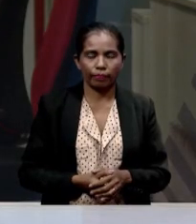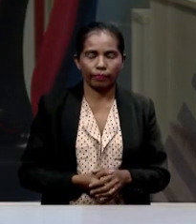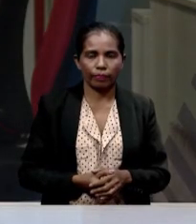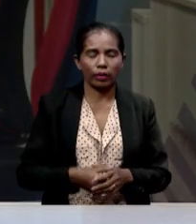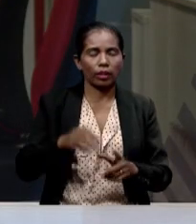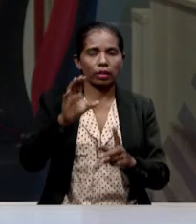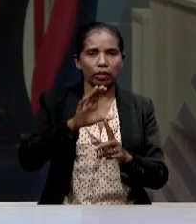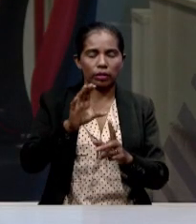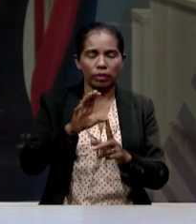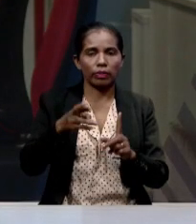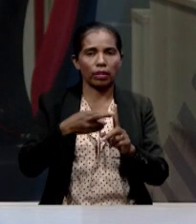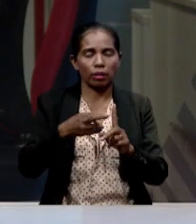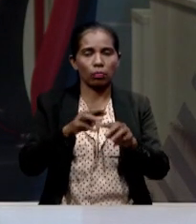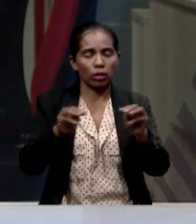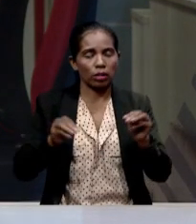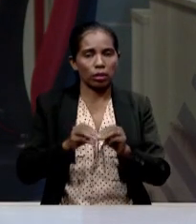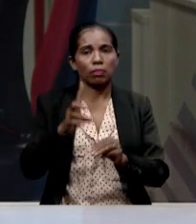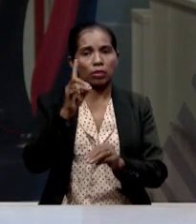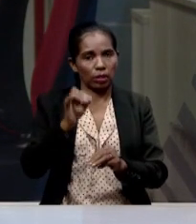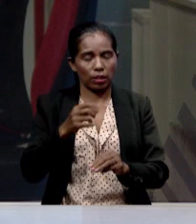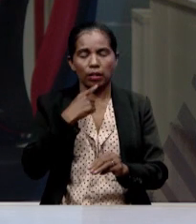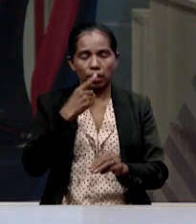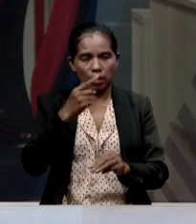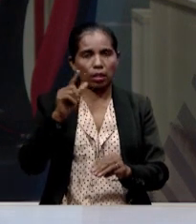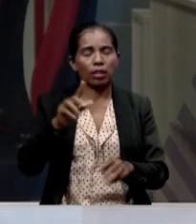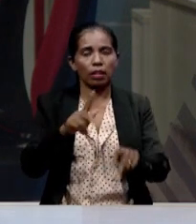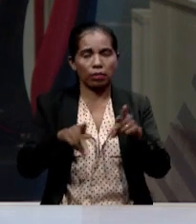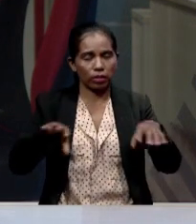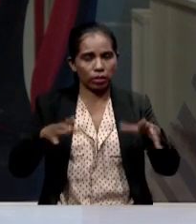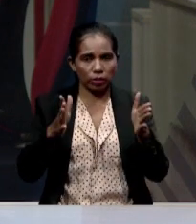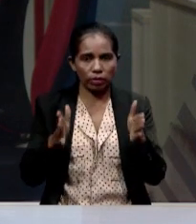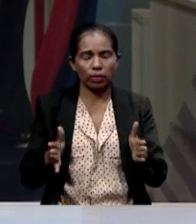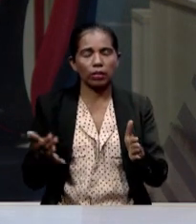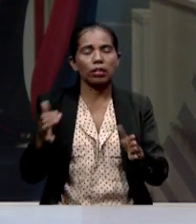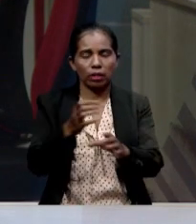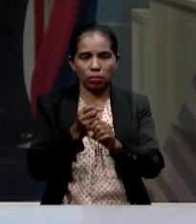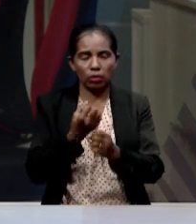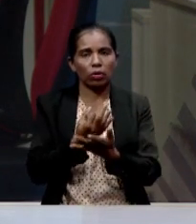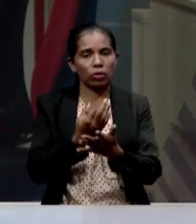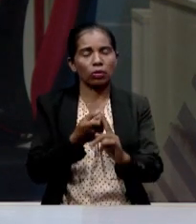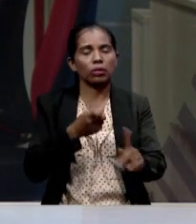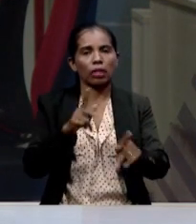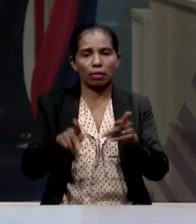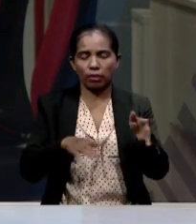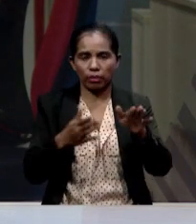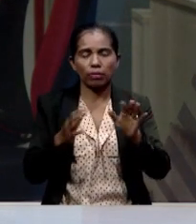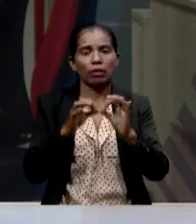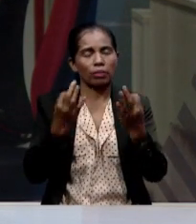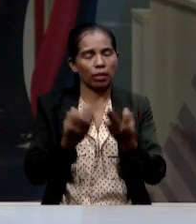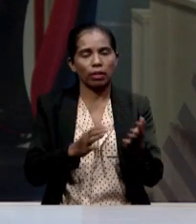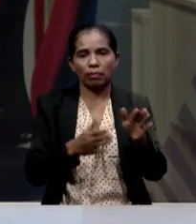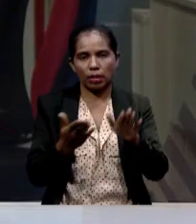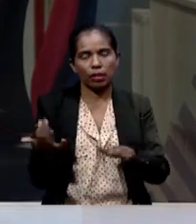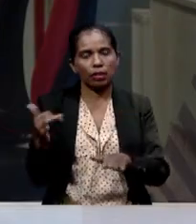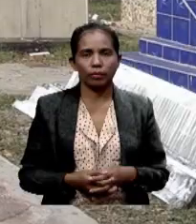Coordenador Geral Cemitério Município de Ili reconhece que o vírus Sira se mudou na Ossan com sua família Matibian Sira, mas bem lá russo.